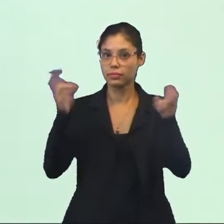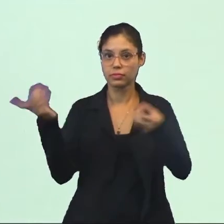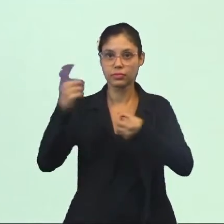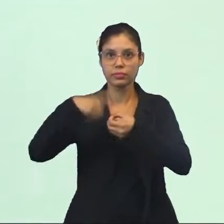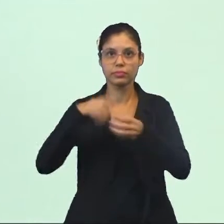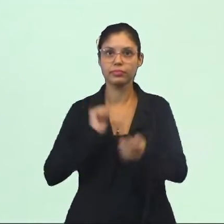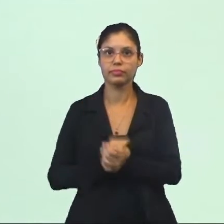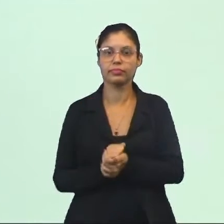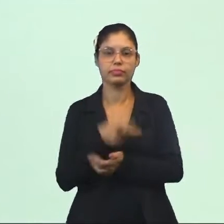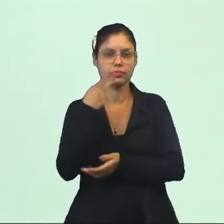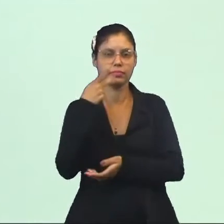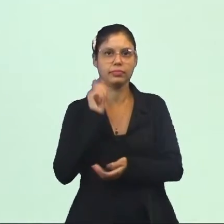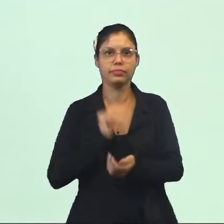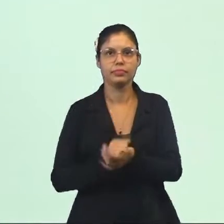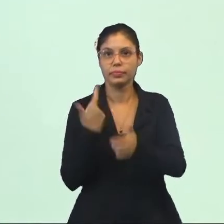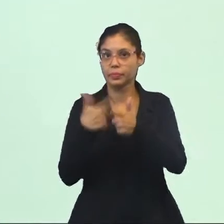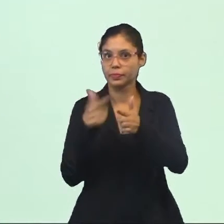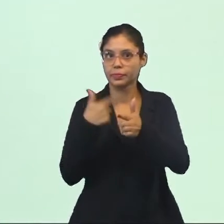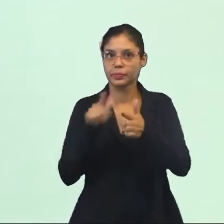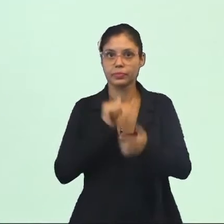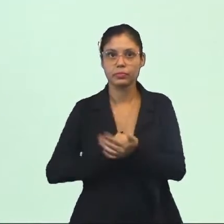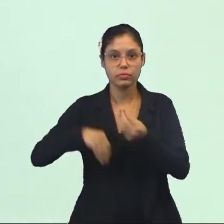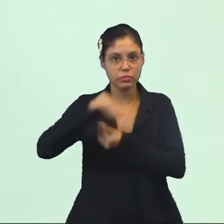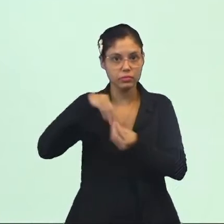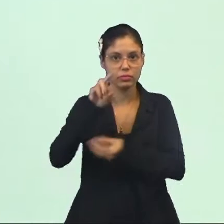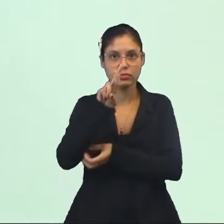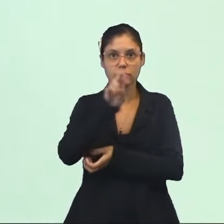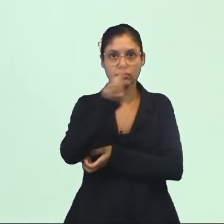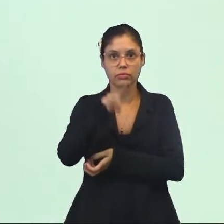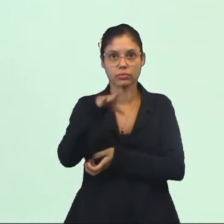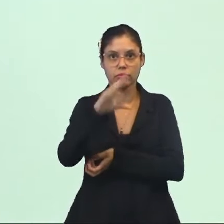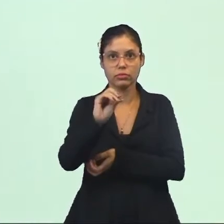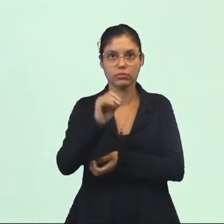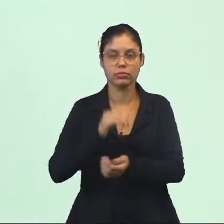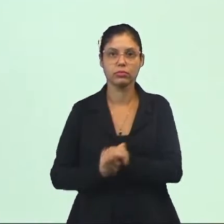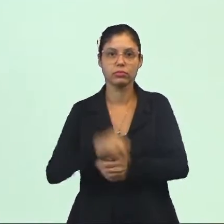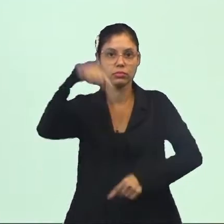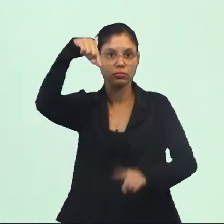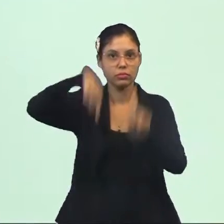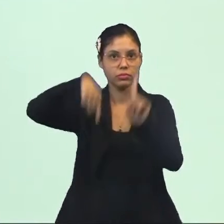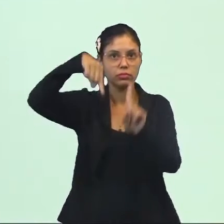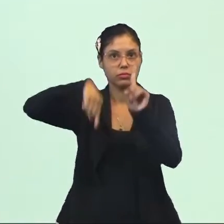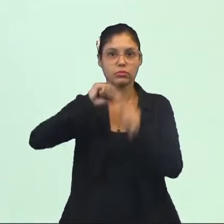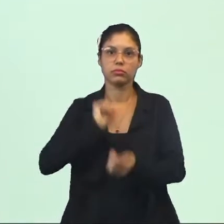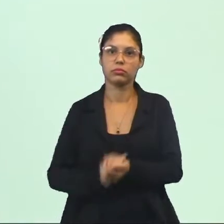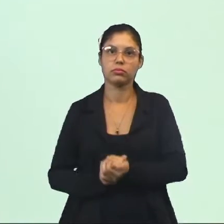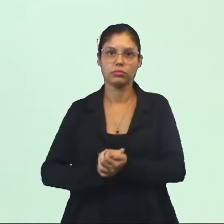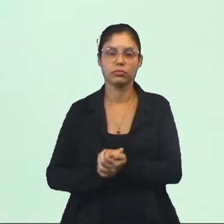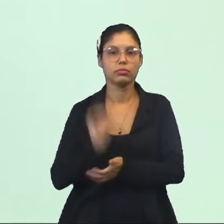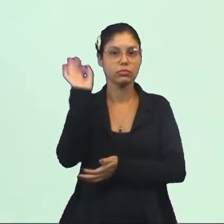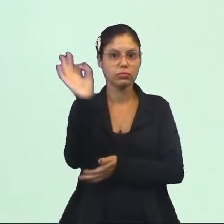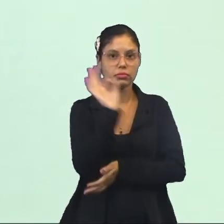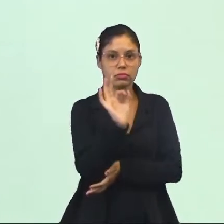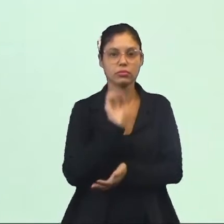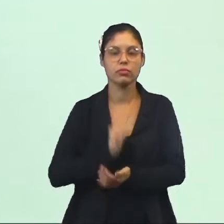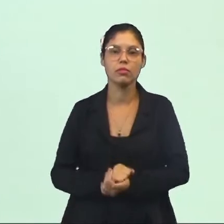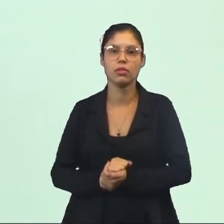abordado, nós vamos falar sobre situações, problemas que envolvem razão, proporção e